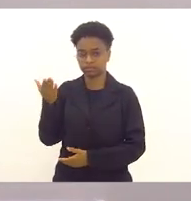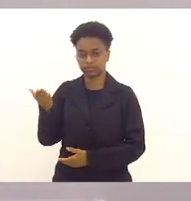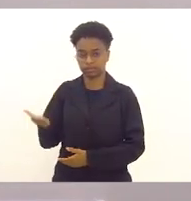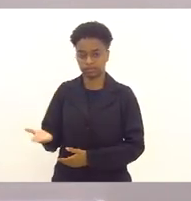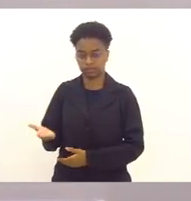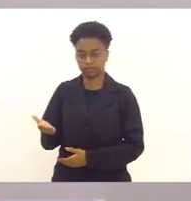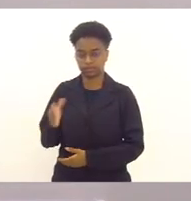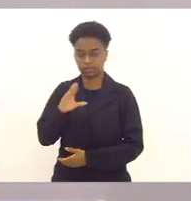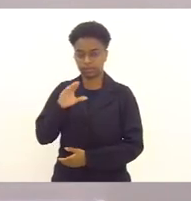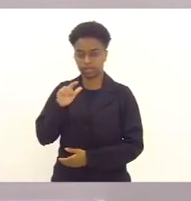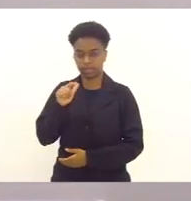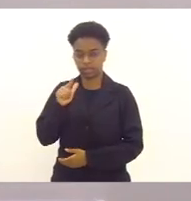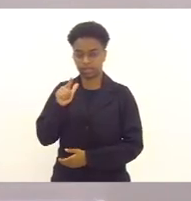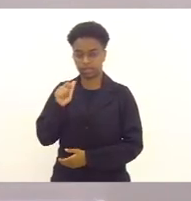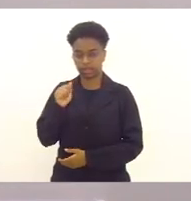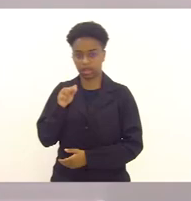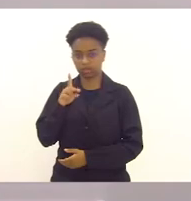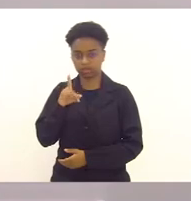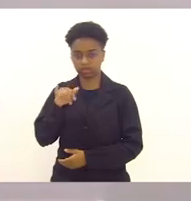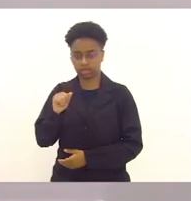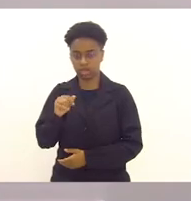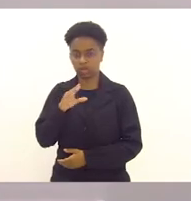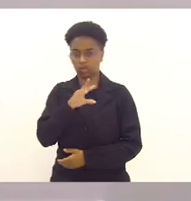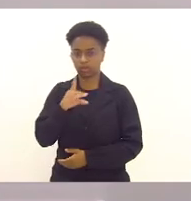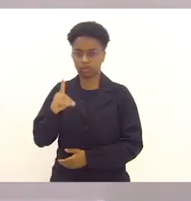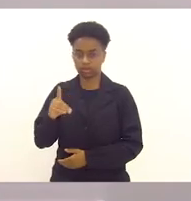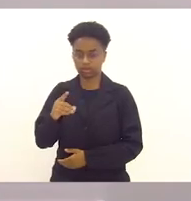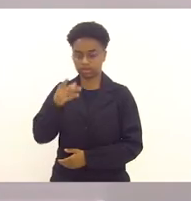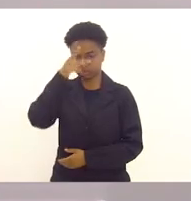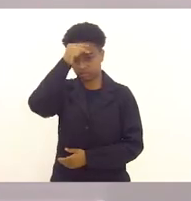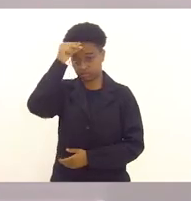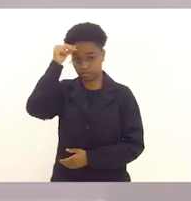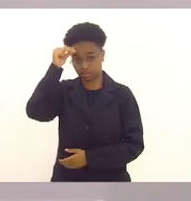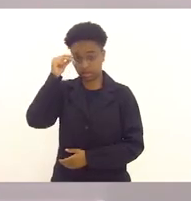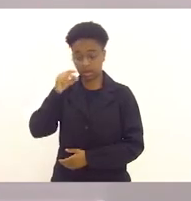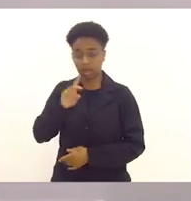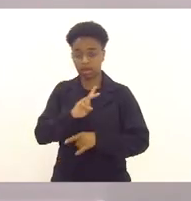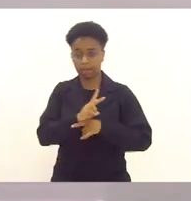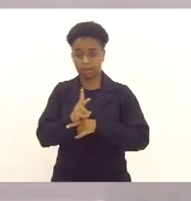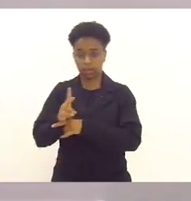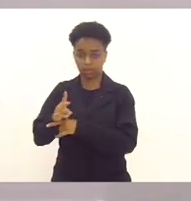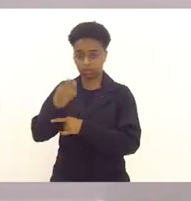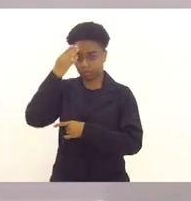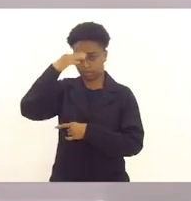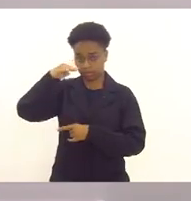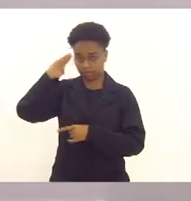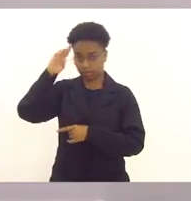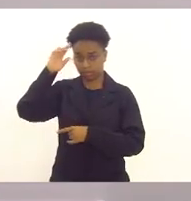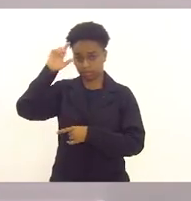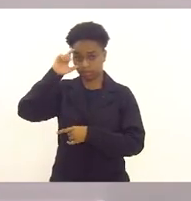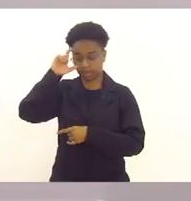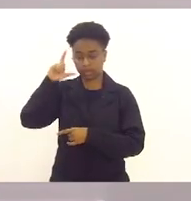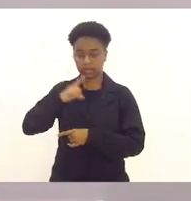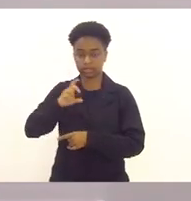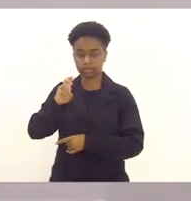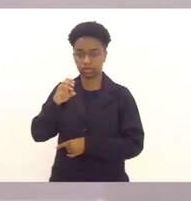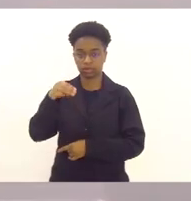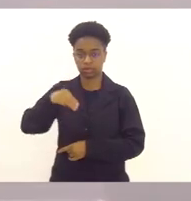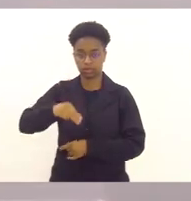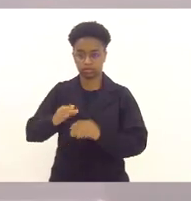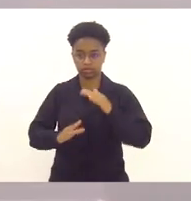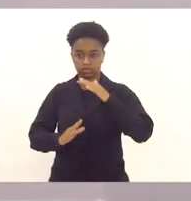é Cláudia Morais coordenadora Municipal da patri da Patrulha Maria da Penha a senhora tem 5 minutos